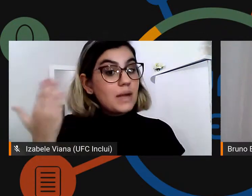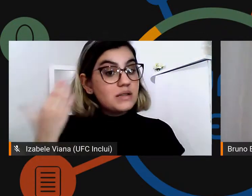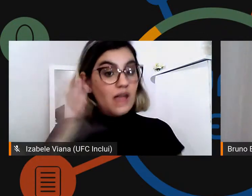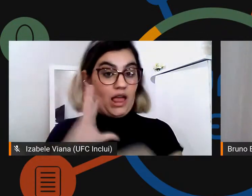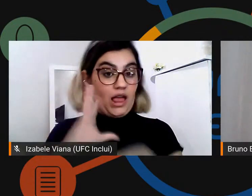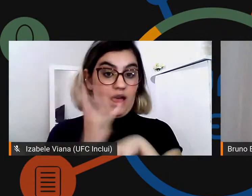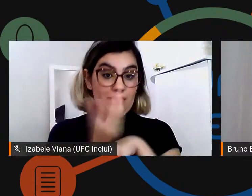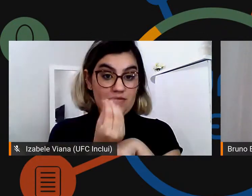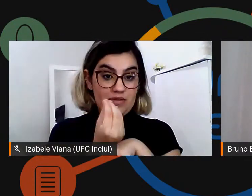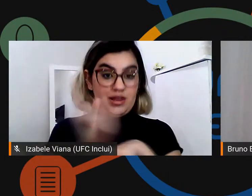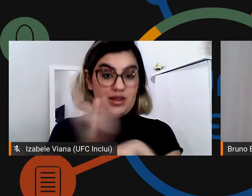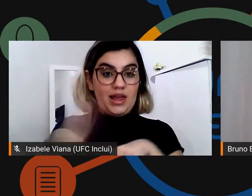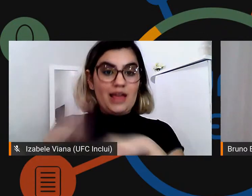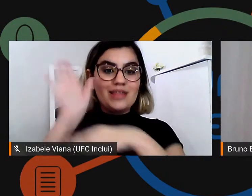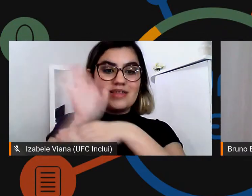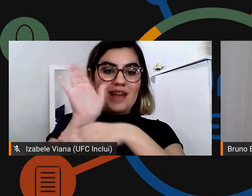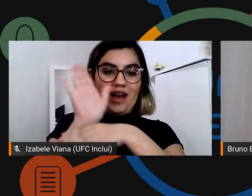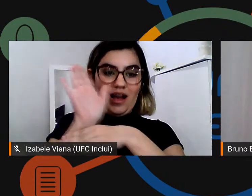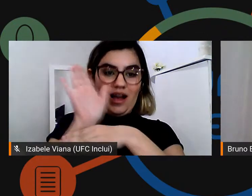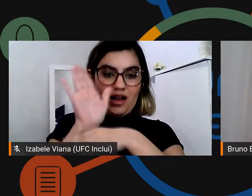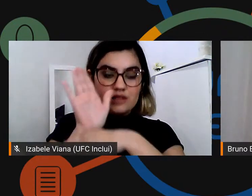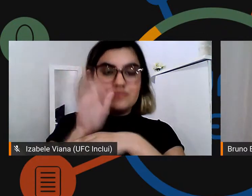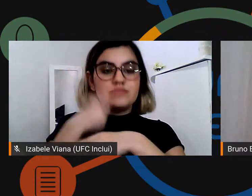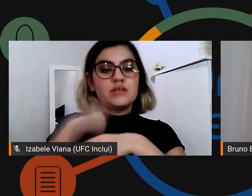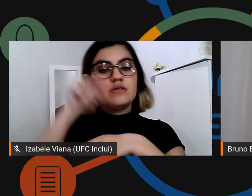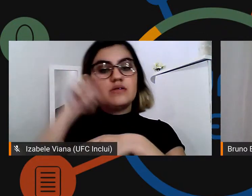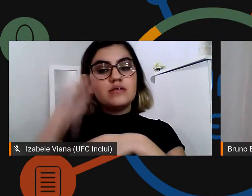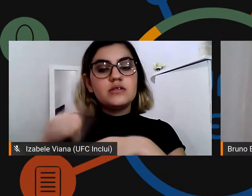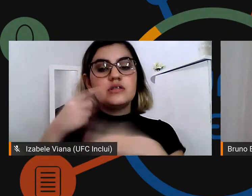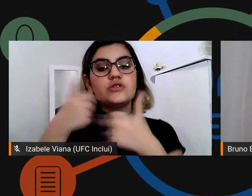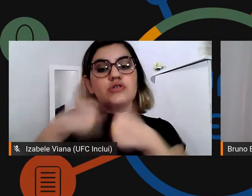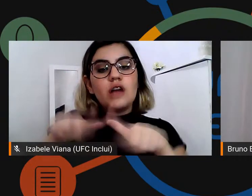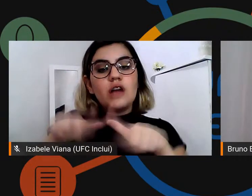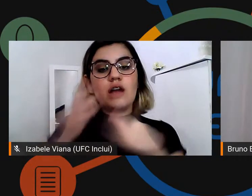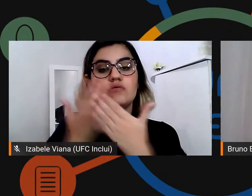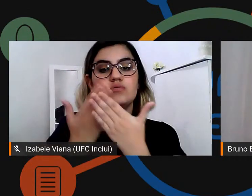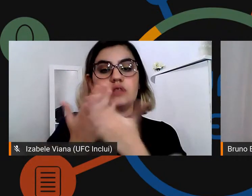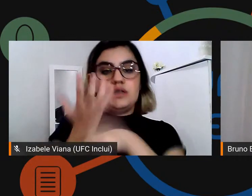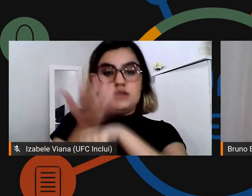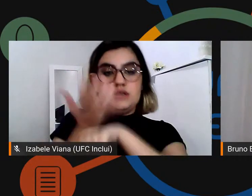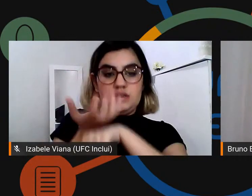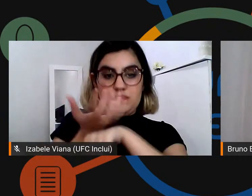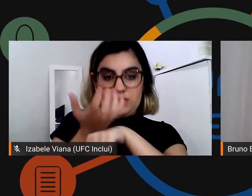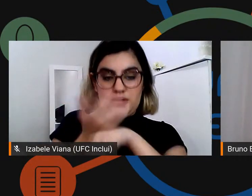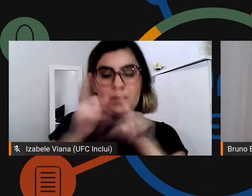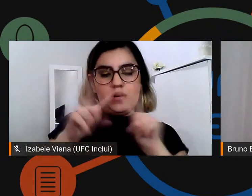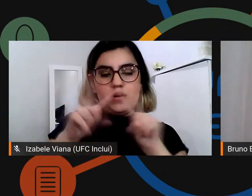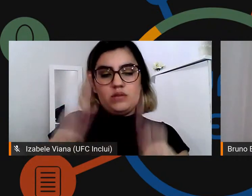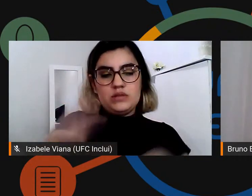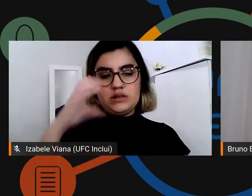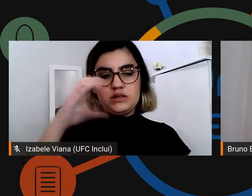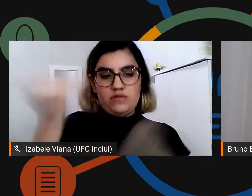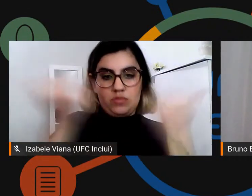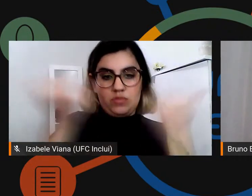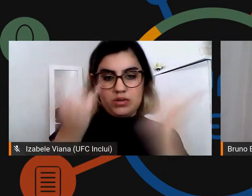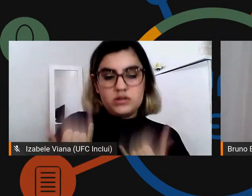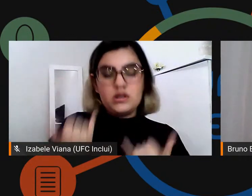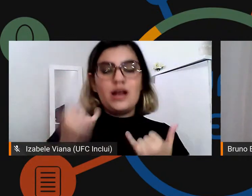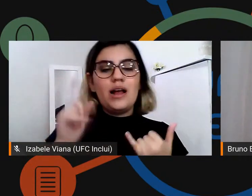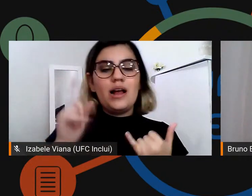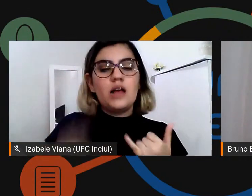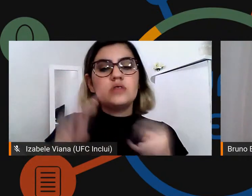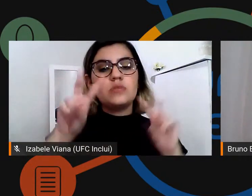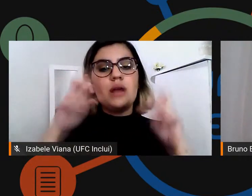à tarde. A gente estava fazendo uma disciplina lá no programa de Ciência da Informação, chamada Análise da Interação em